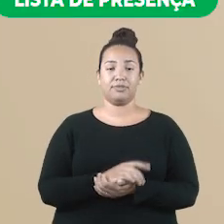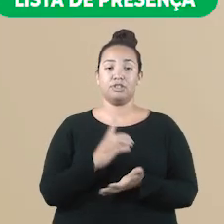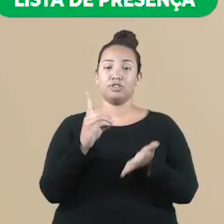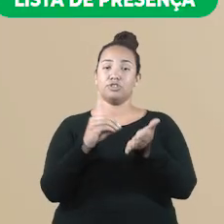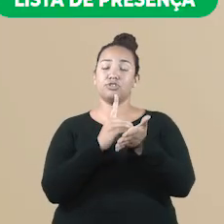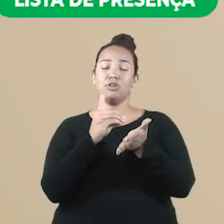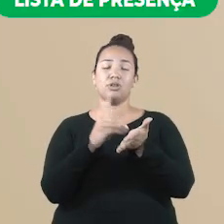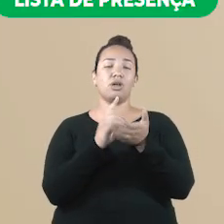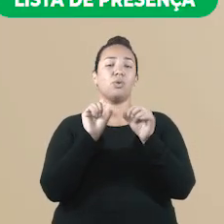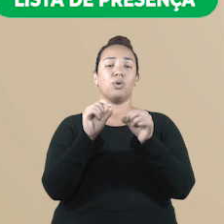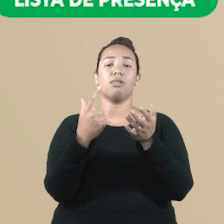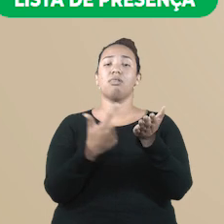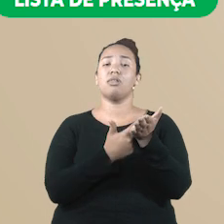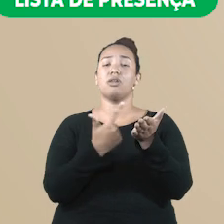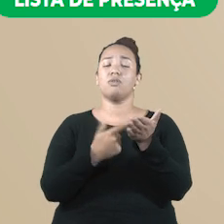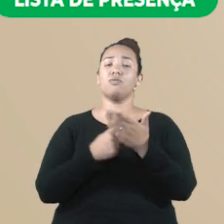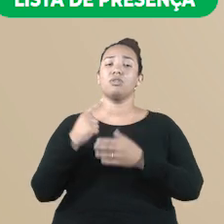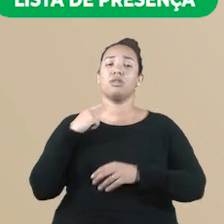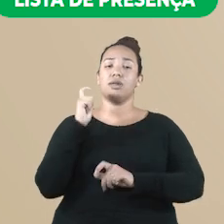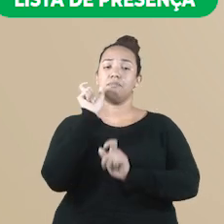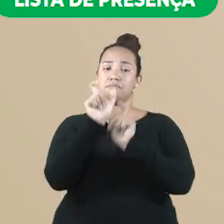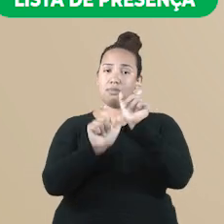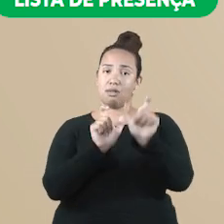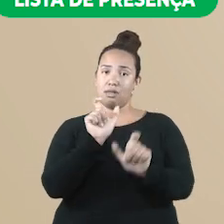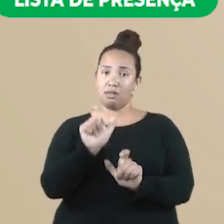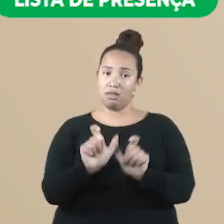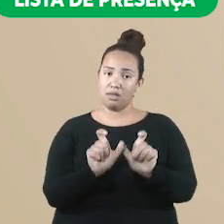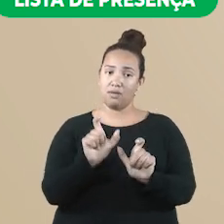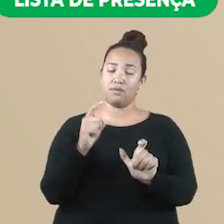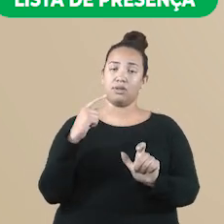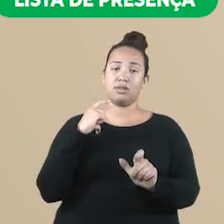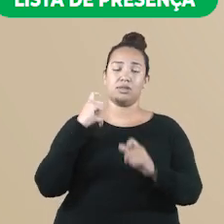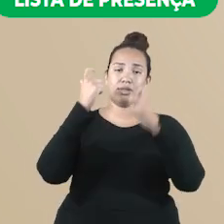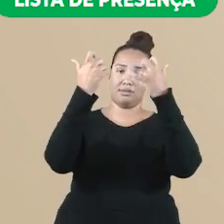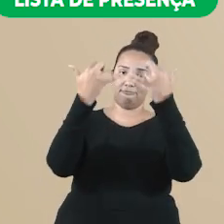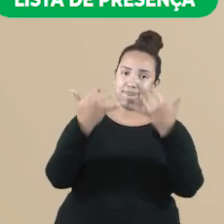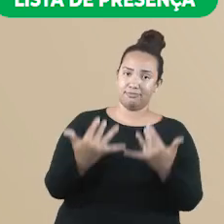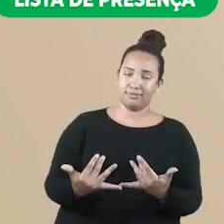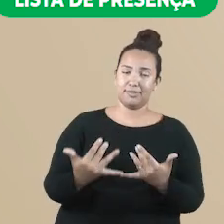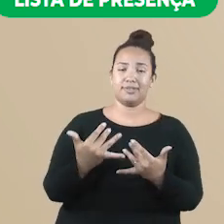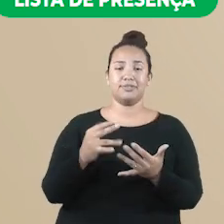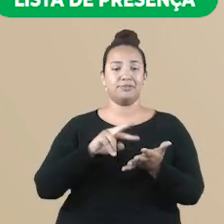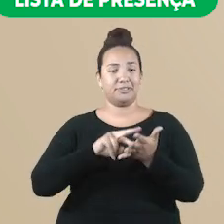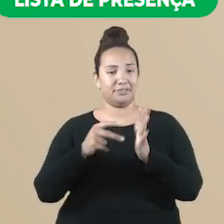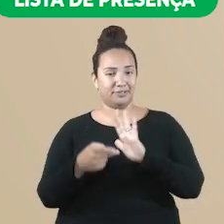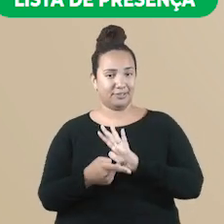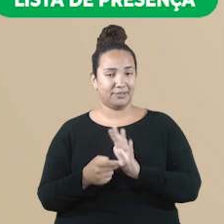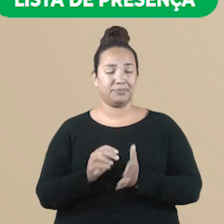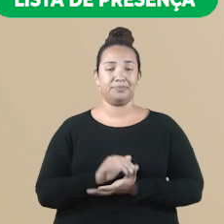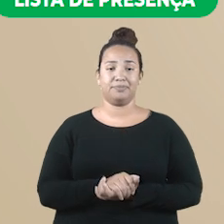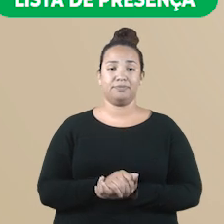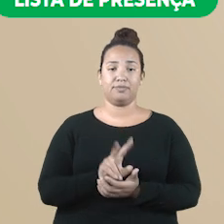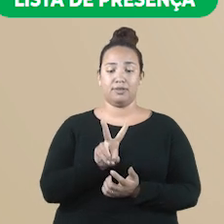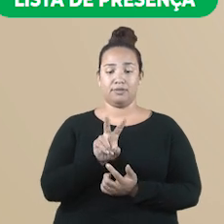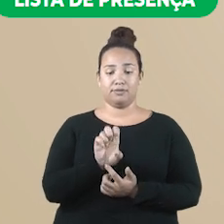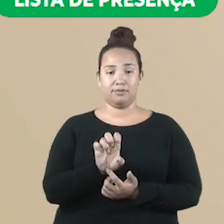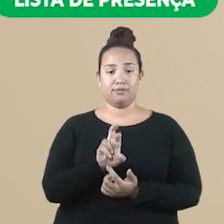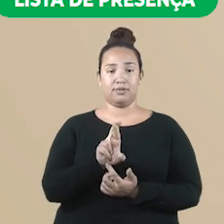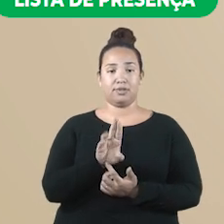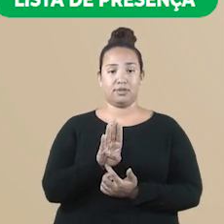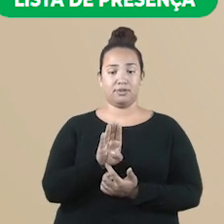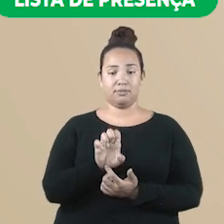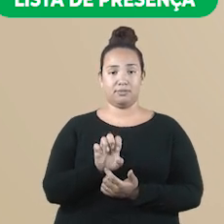dicionários são livros que guardam palavras, palavras explicadas em palavras. Um verbete de dicionário